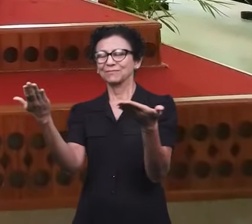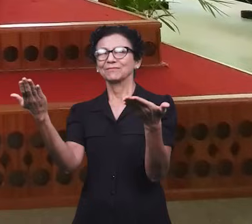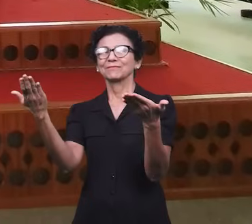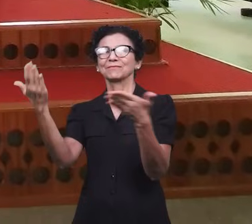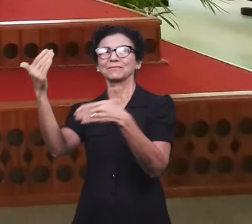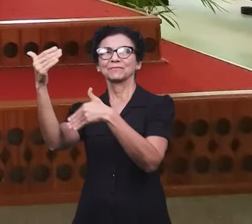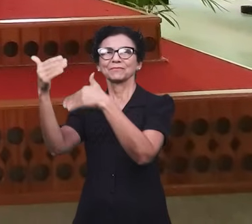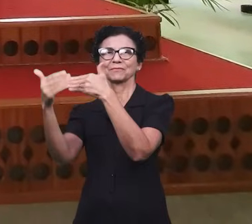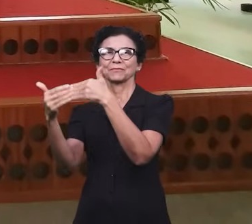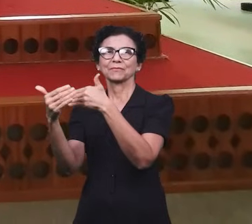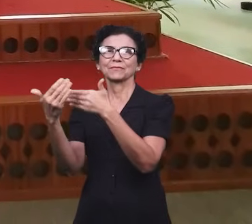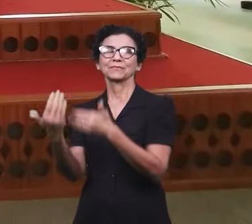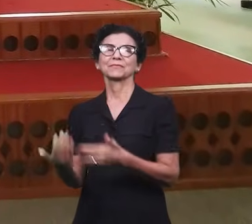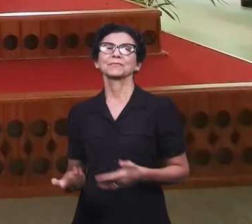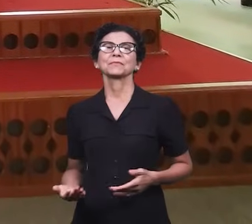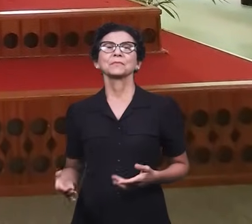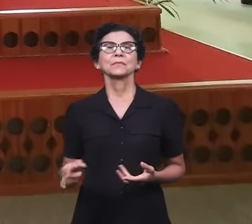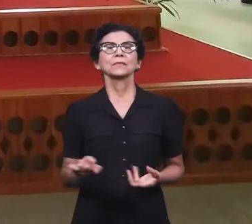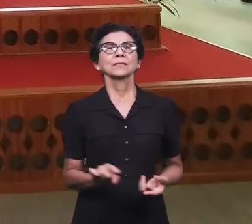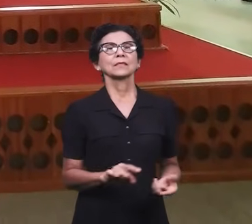vez mais